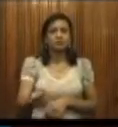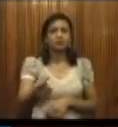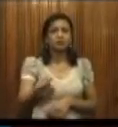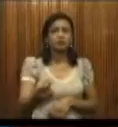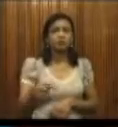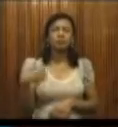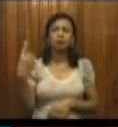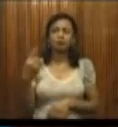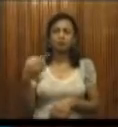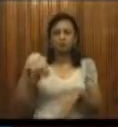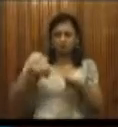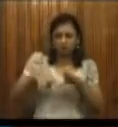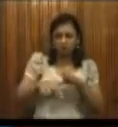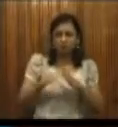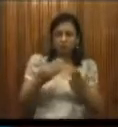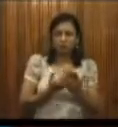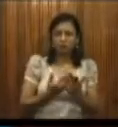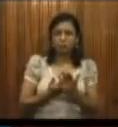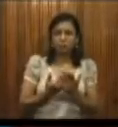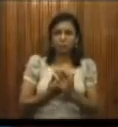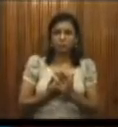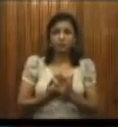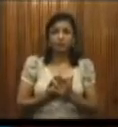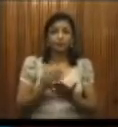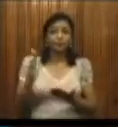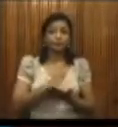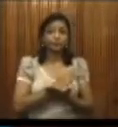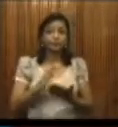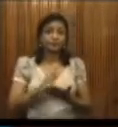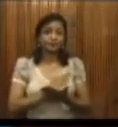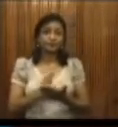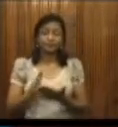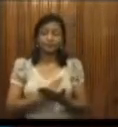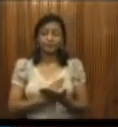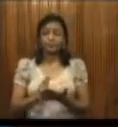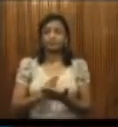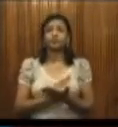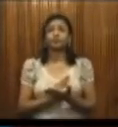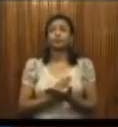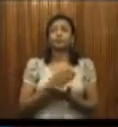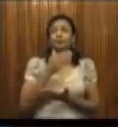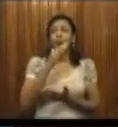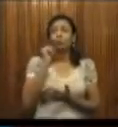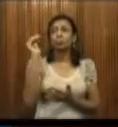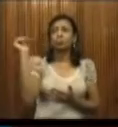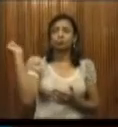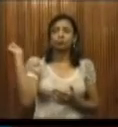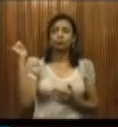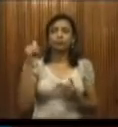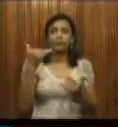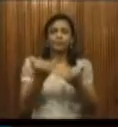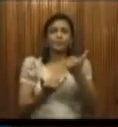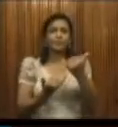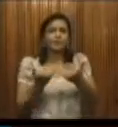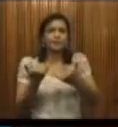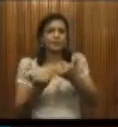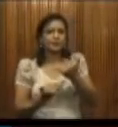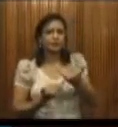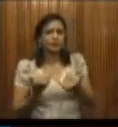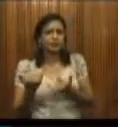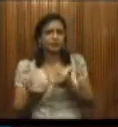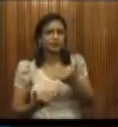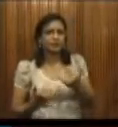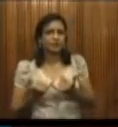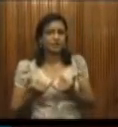pergunta. Às vezes as adolescentes, elas brincam, e tem uma brincadeira que tem um pouco de ingênuo, mas pode